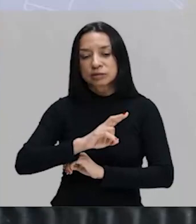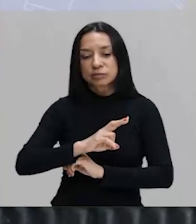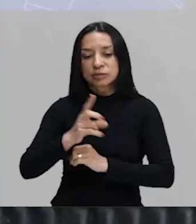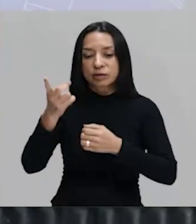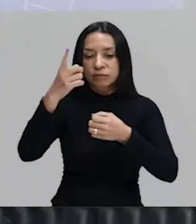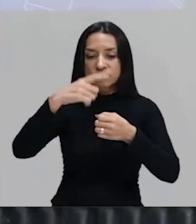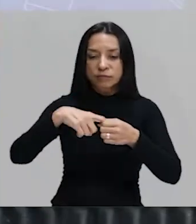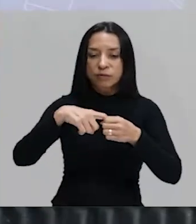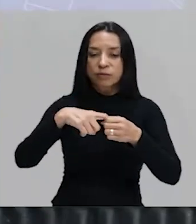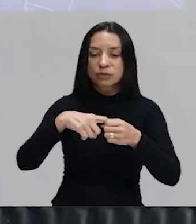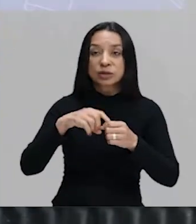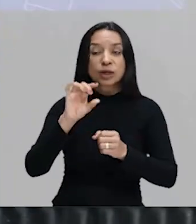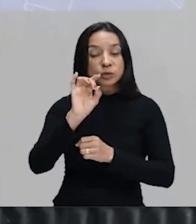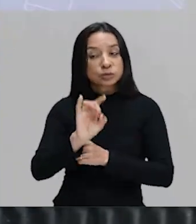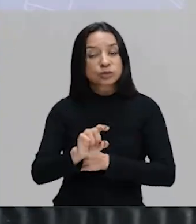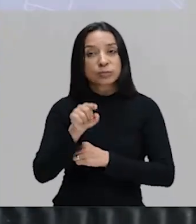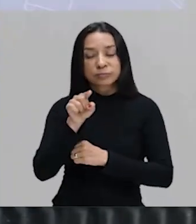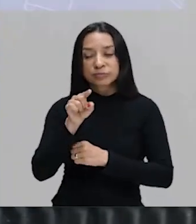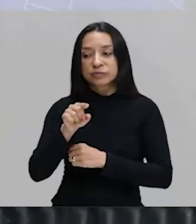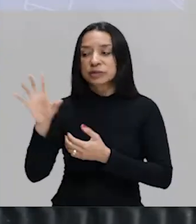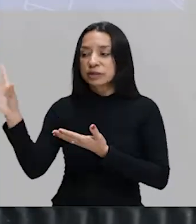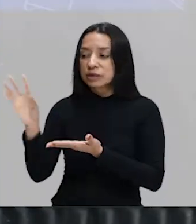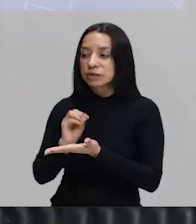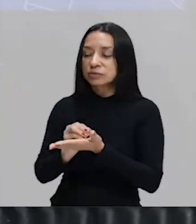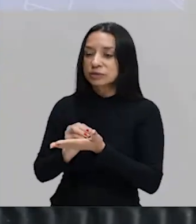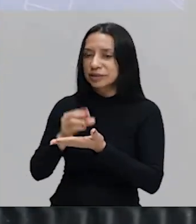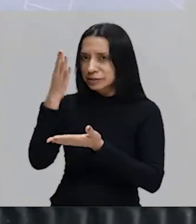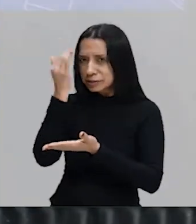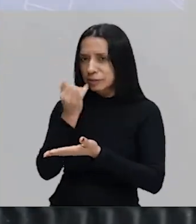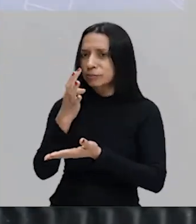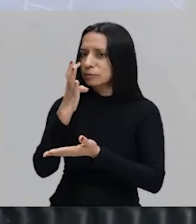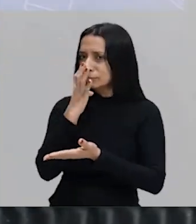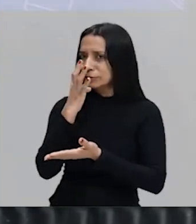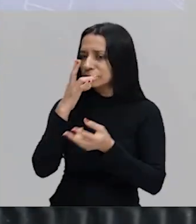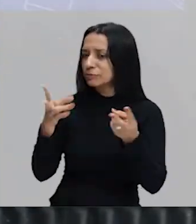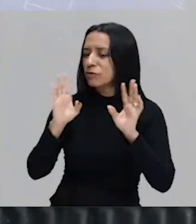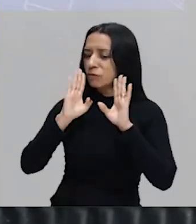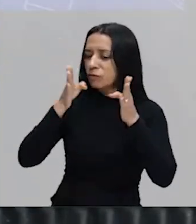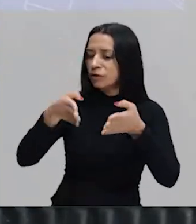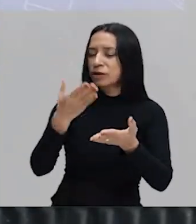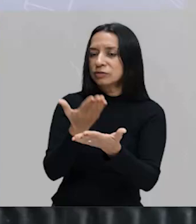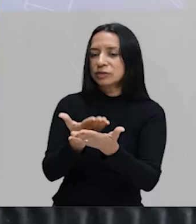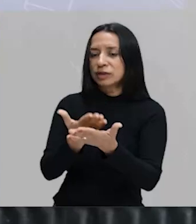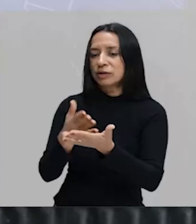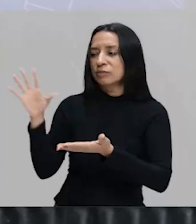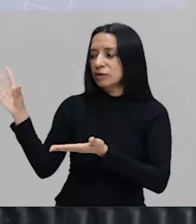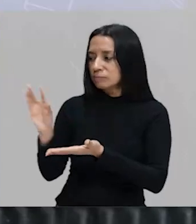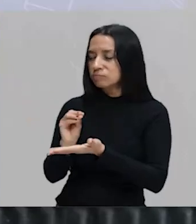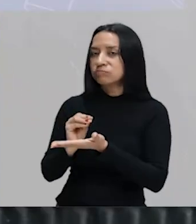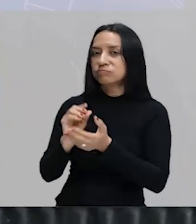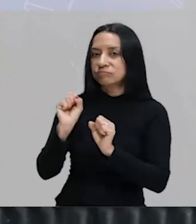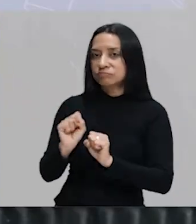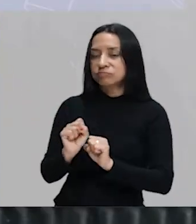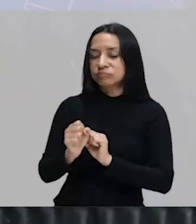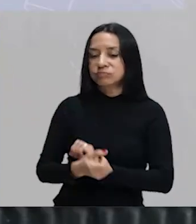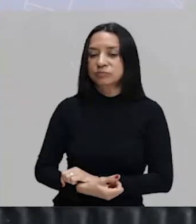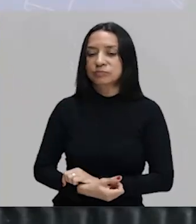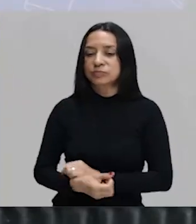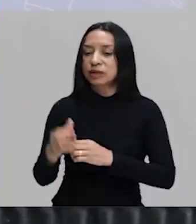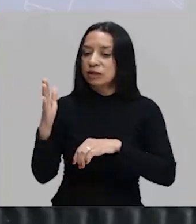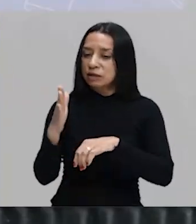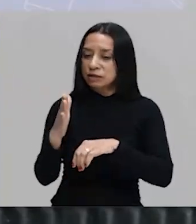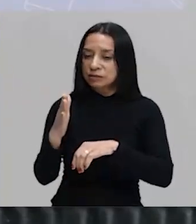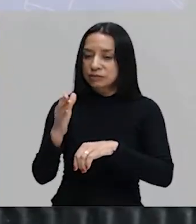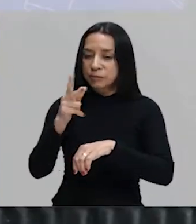você anotar, porque eu sei que você está tão atento na aula que você não anotou. Então, Argentina, Uruguai, Paraguai e alguns da